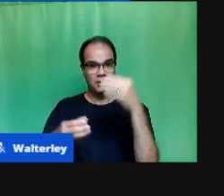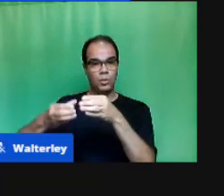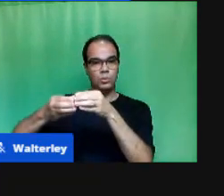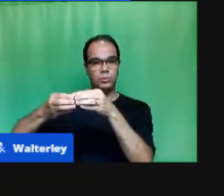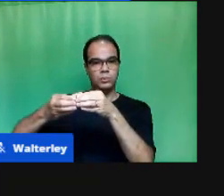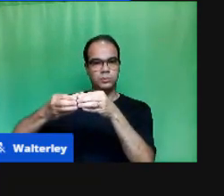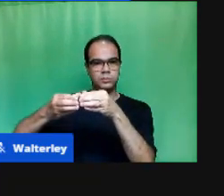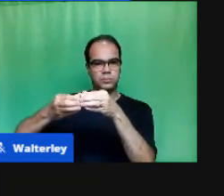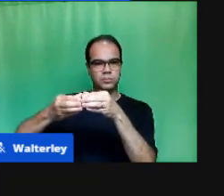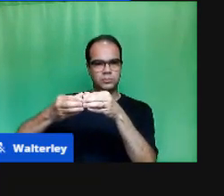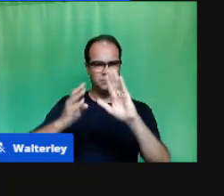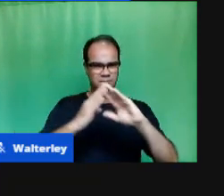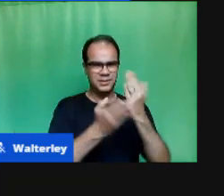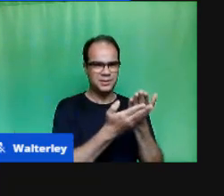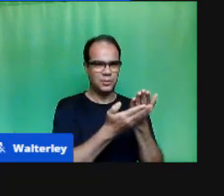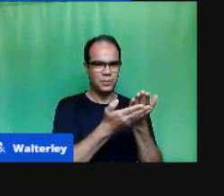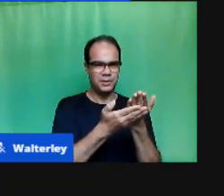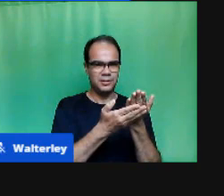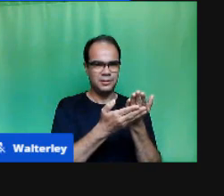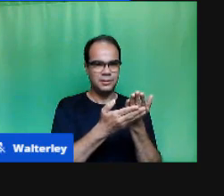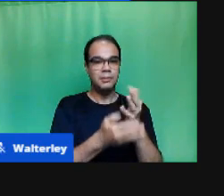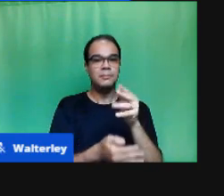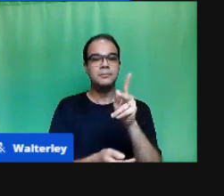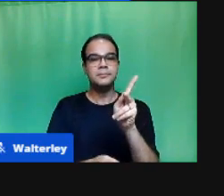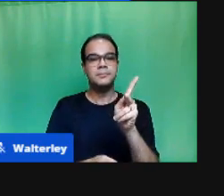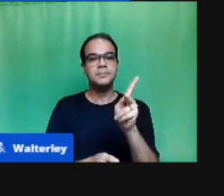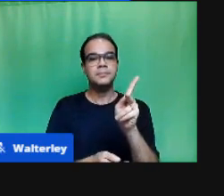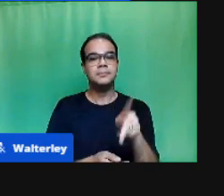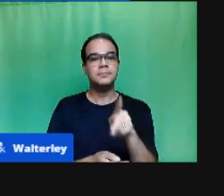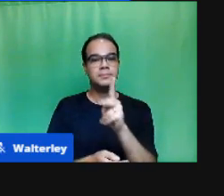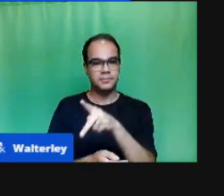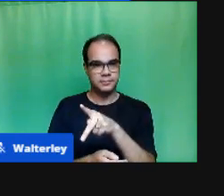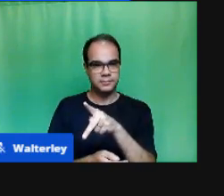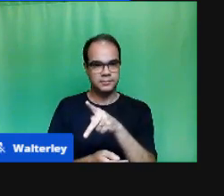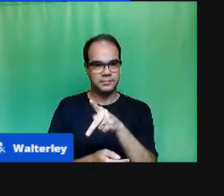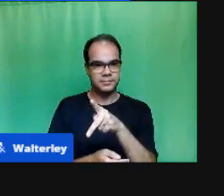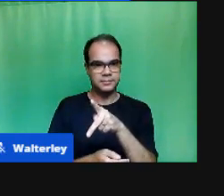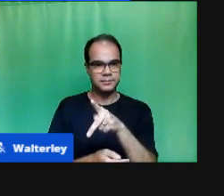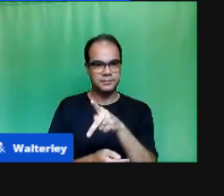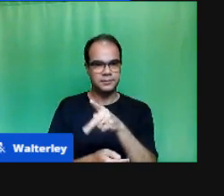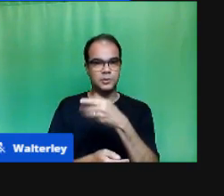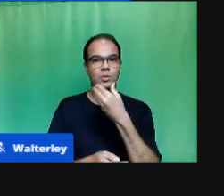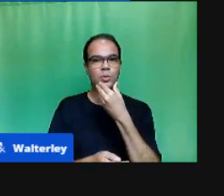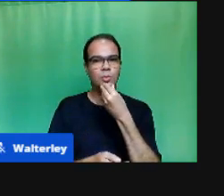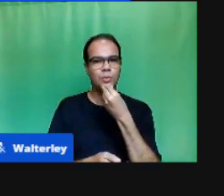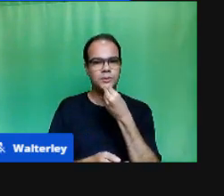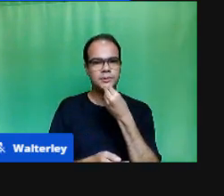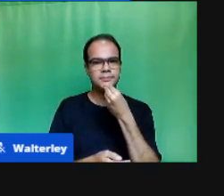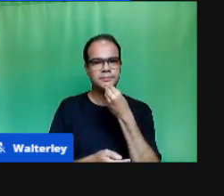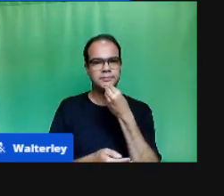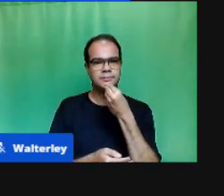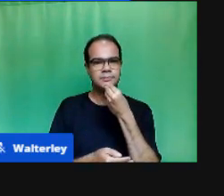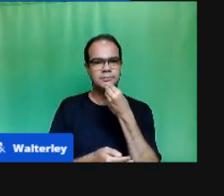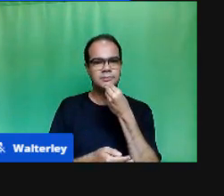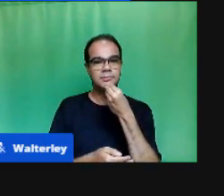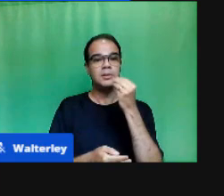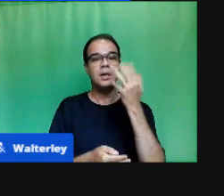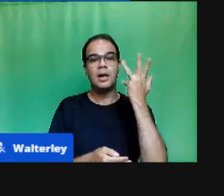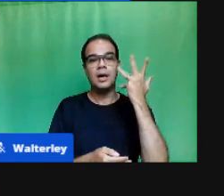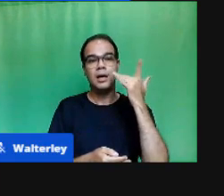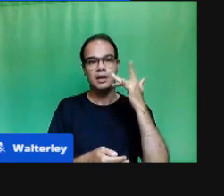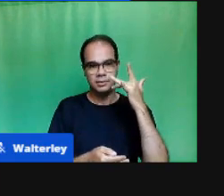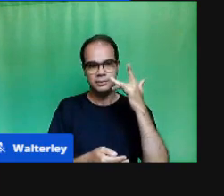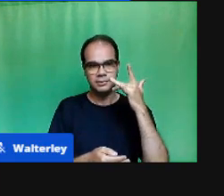de escola, um professor, ele colocou no grupo uma